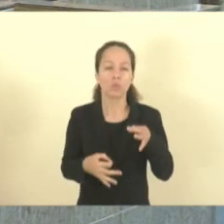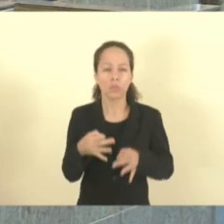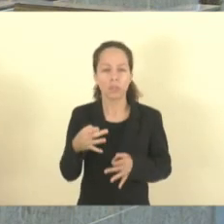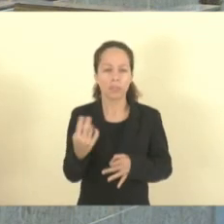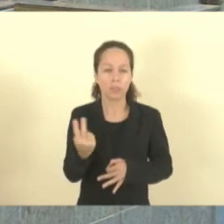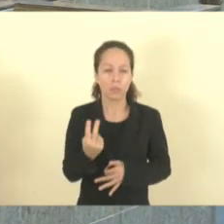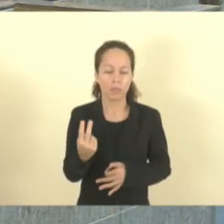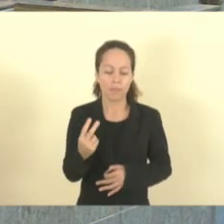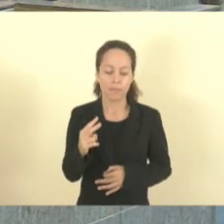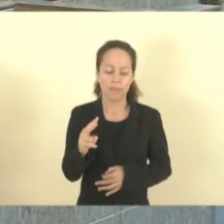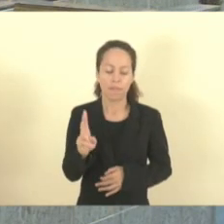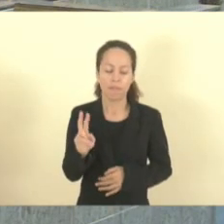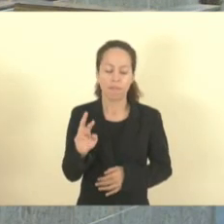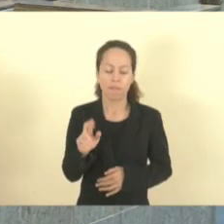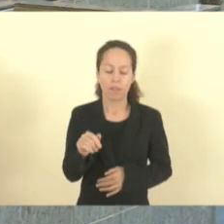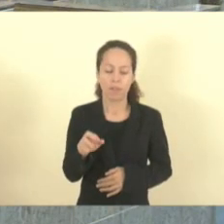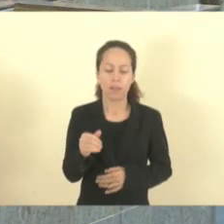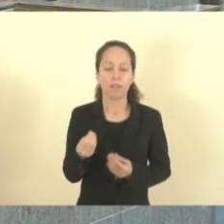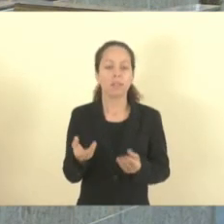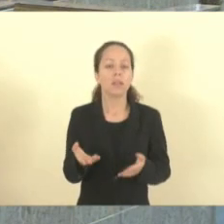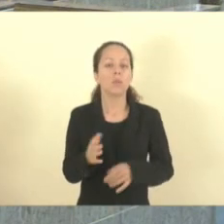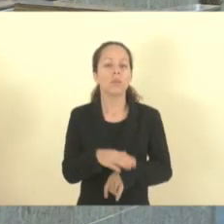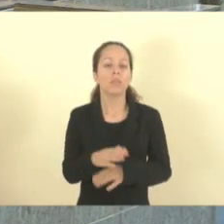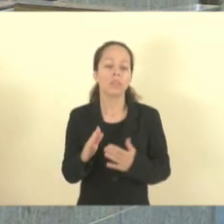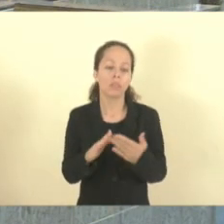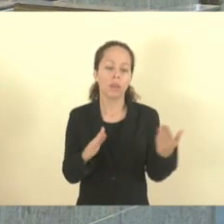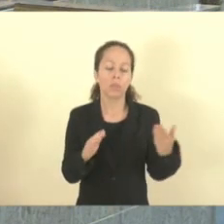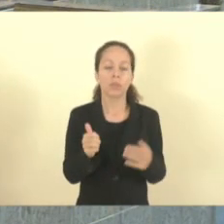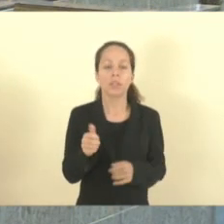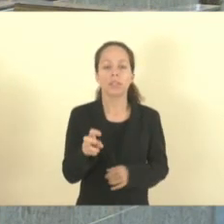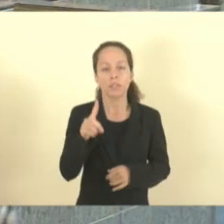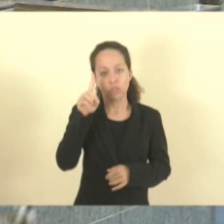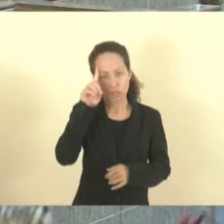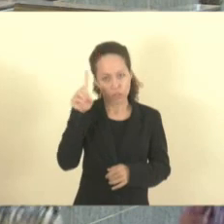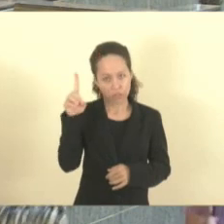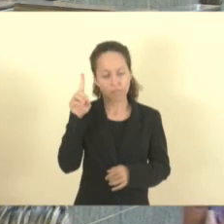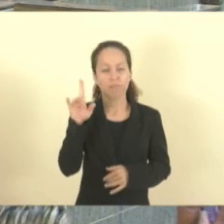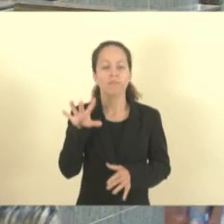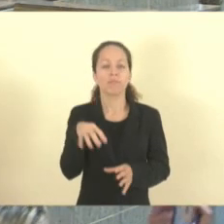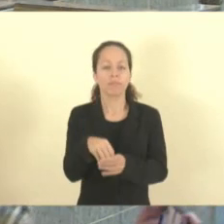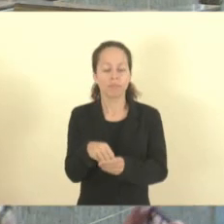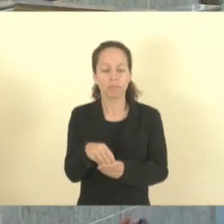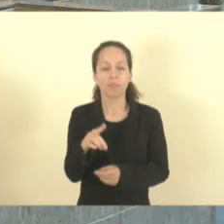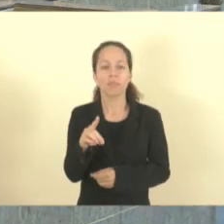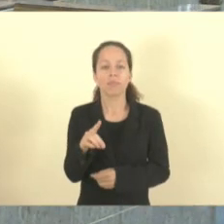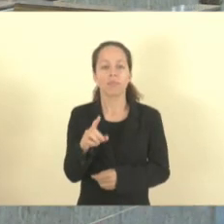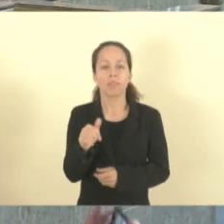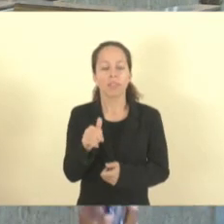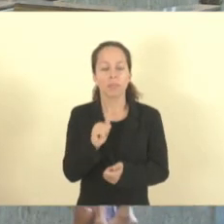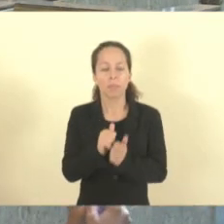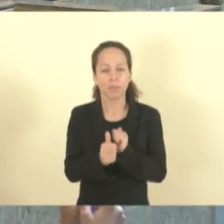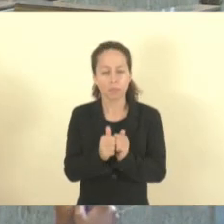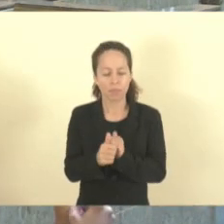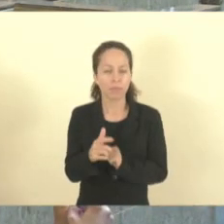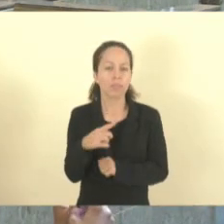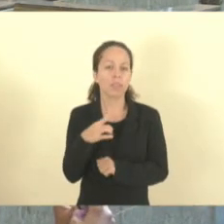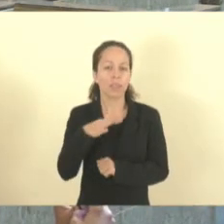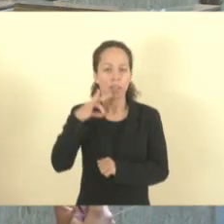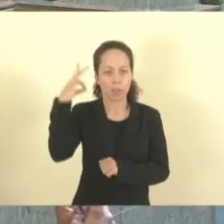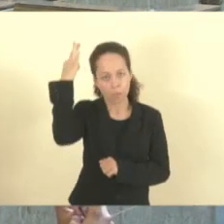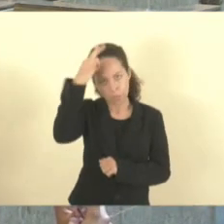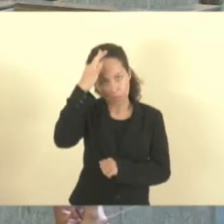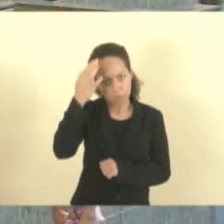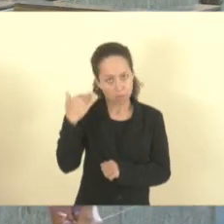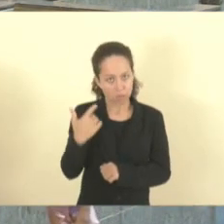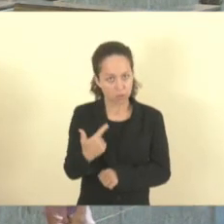de Cariacica deu 15 dias para as partes, tanto a Desportiva Ferroviária, porque a Capixaba já não